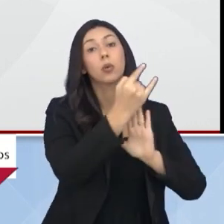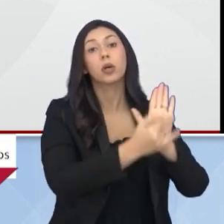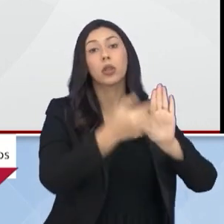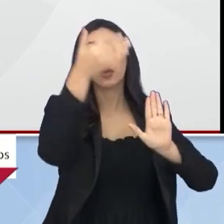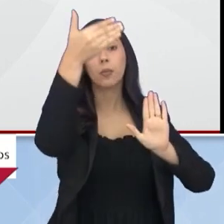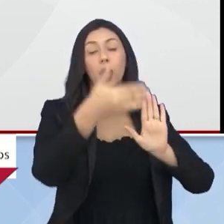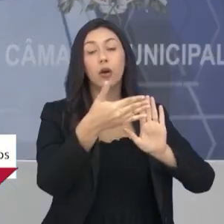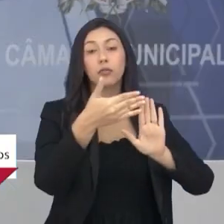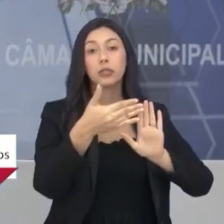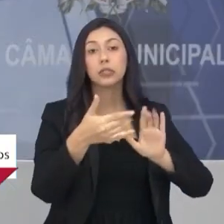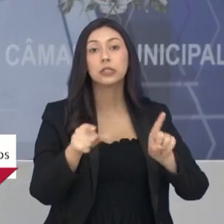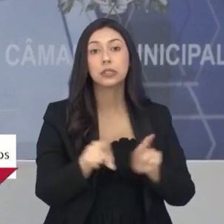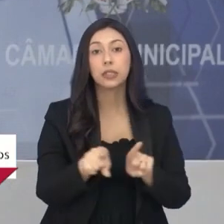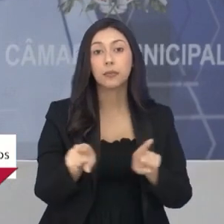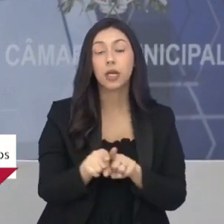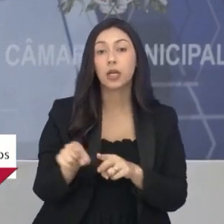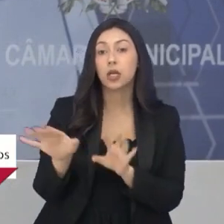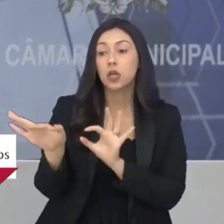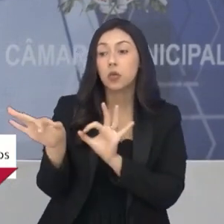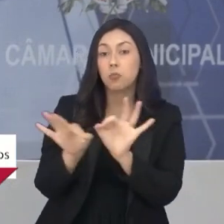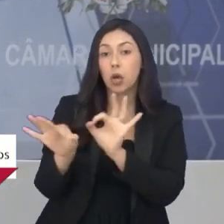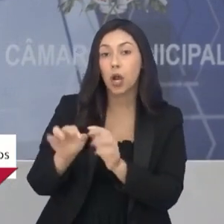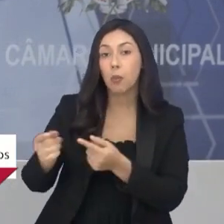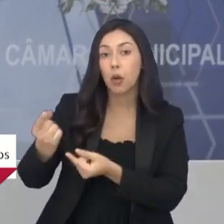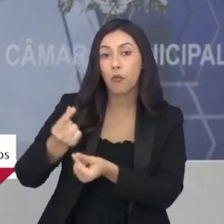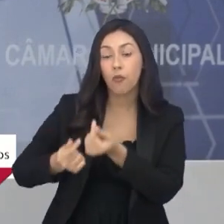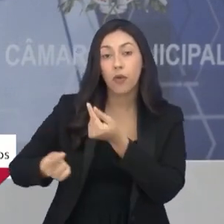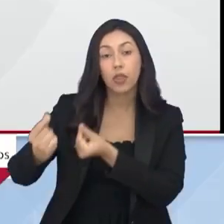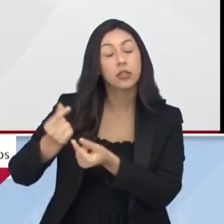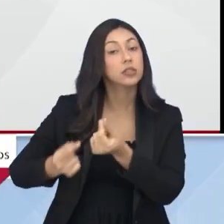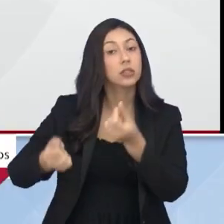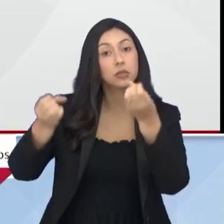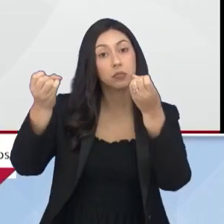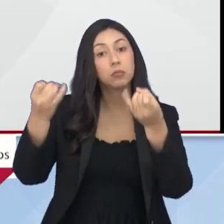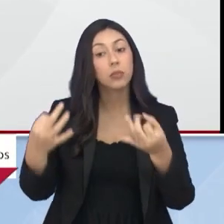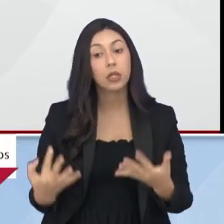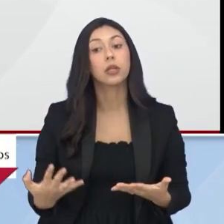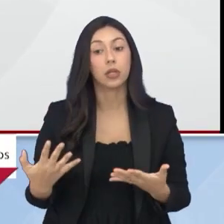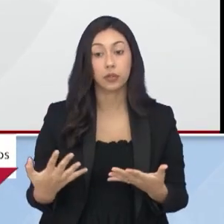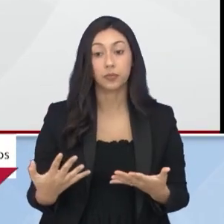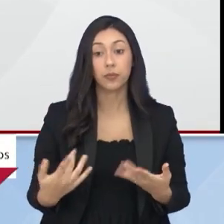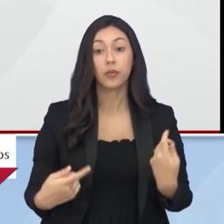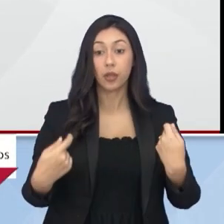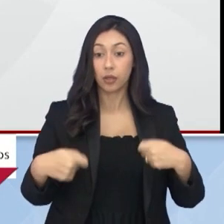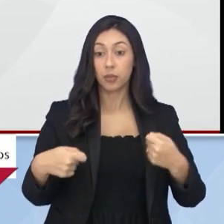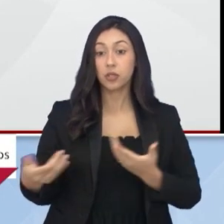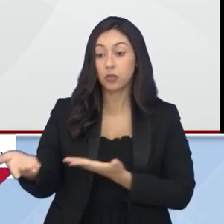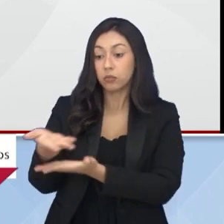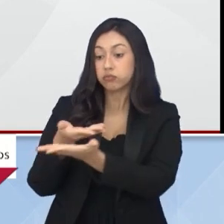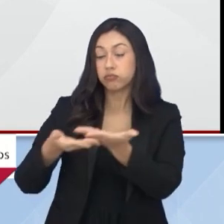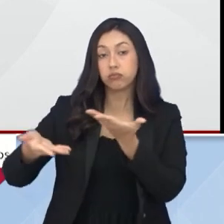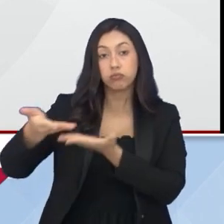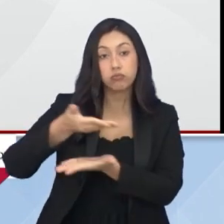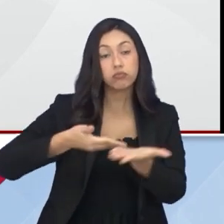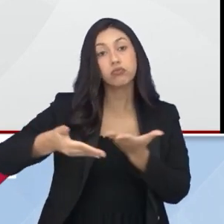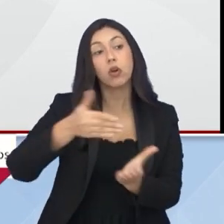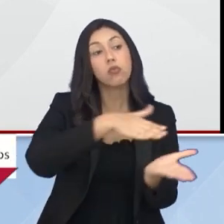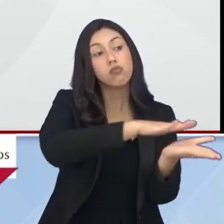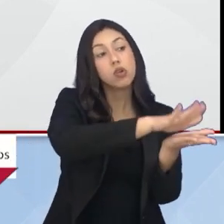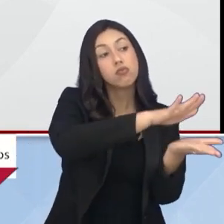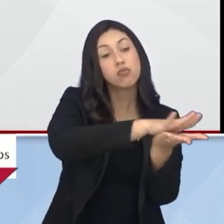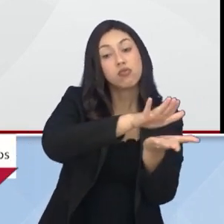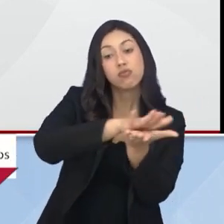em programação desembolso e programação financeira ela fala justamente Isso é para ter esse fluxo financeiro de gastos que